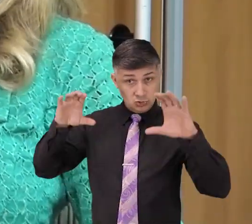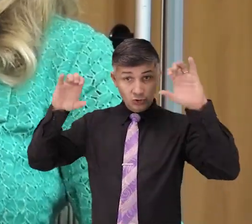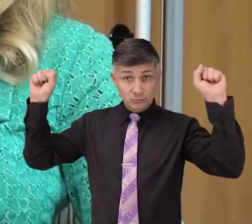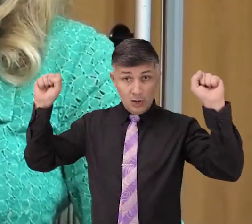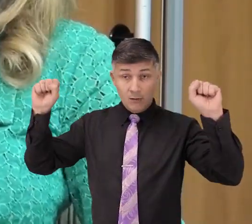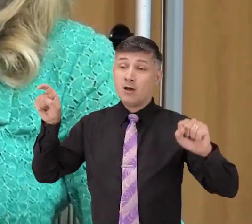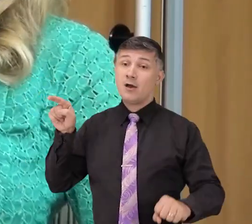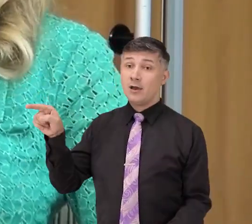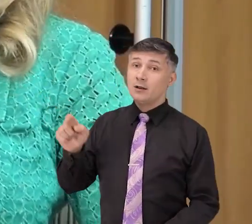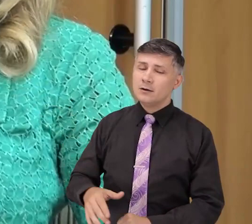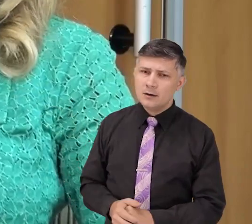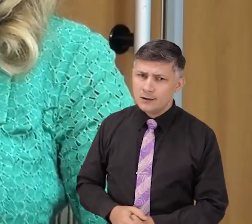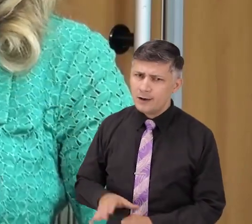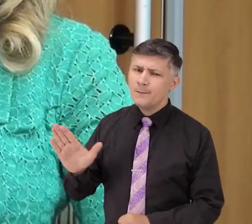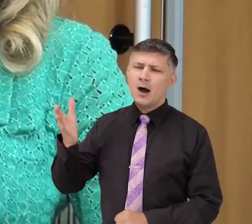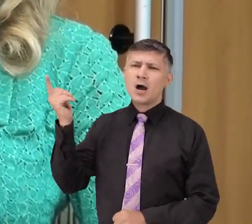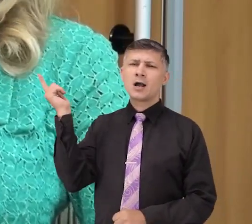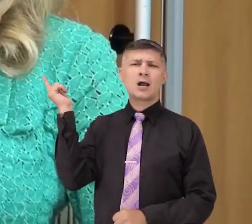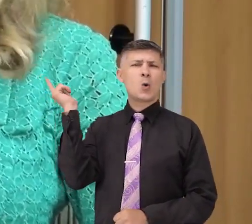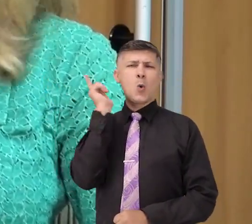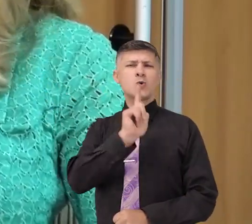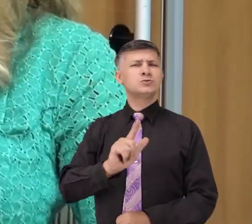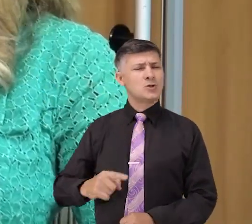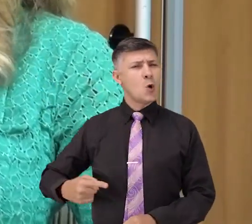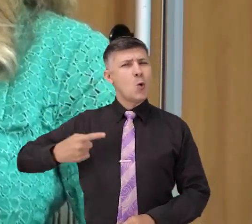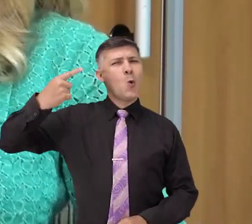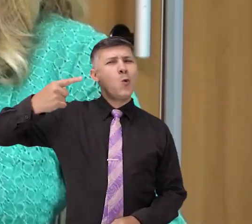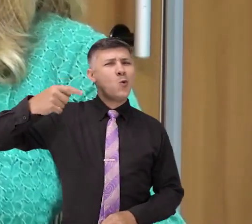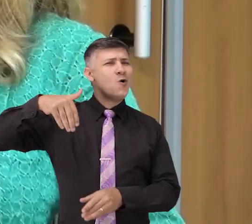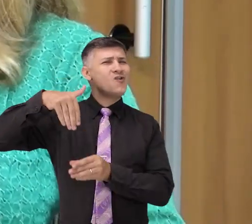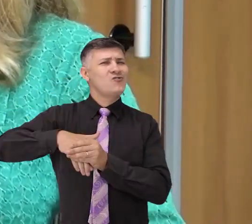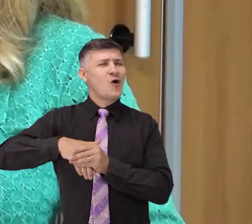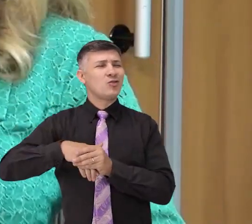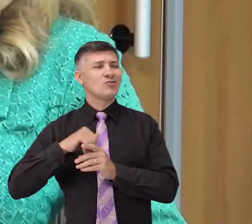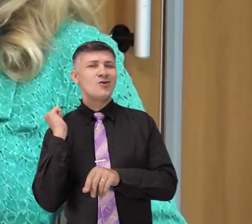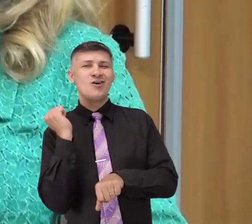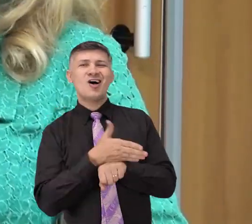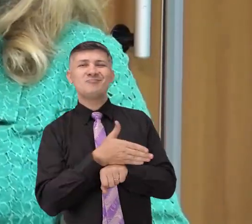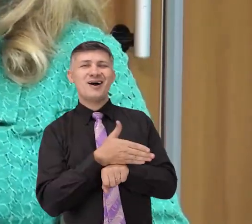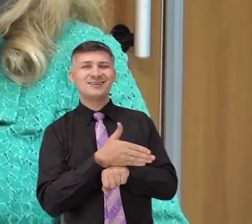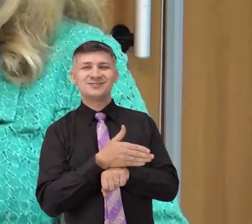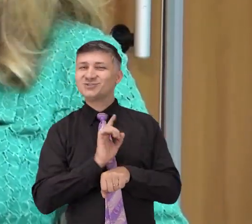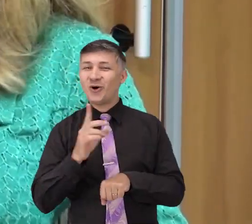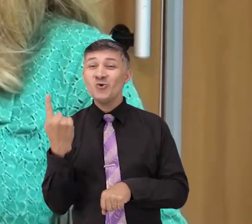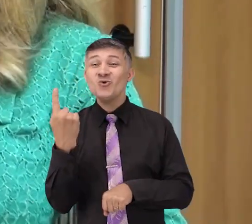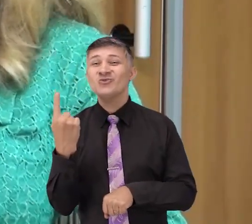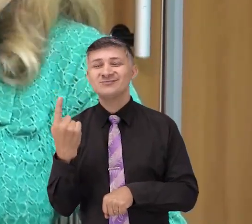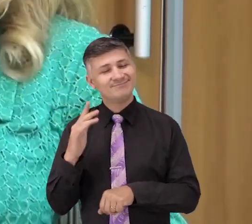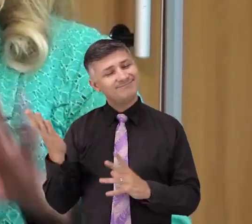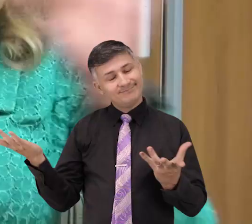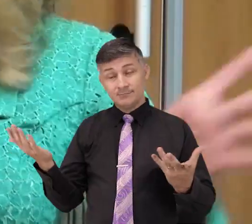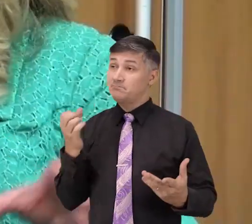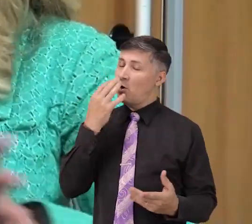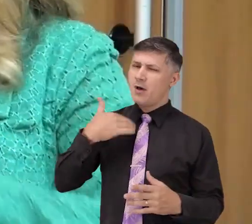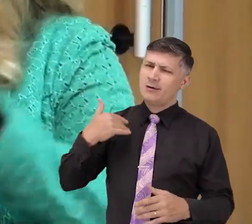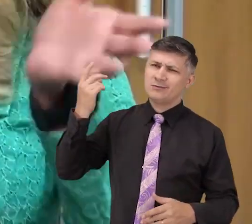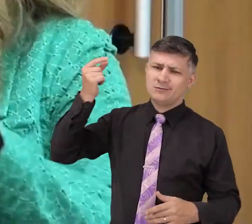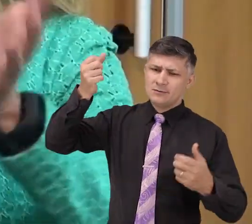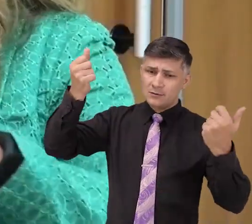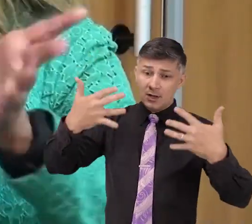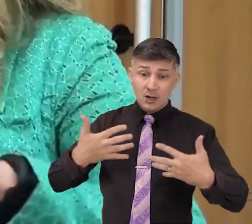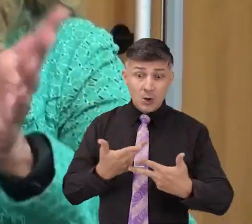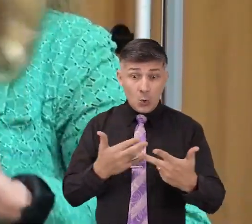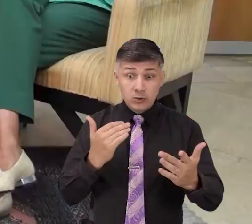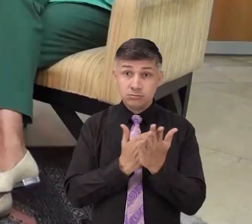fazia questão, eu ia para a tribuna, ele dizia assim, mas nós ganhamos por um voto, porque ele era da turma, ele participava do grupo do Adir. Bom, mas eu estou